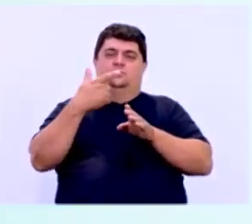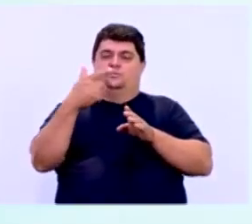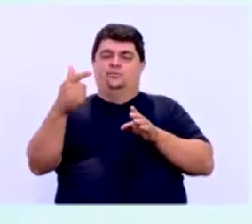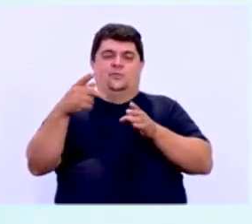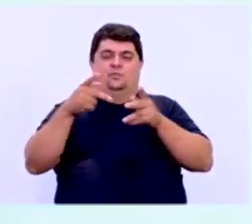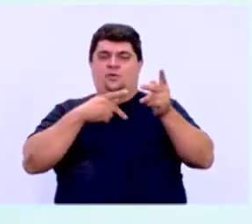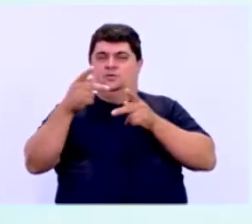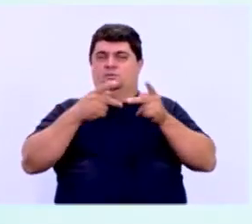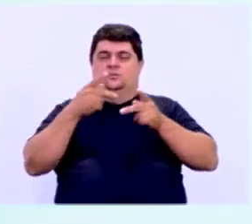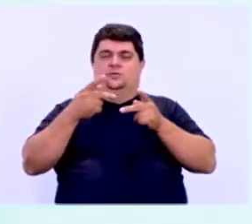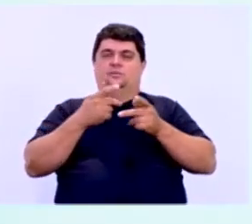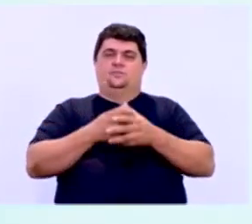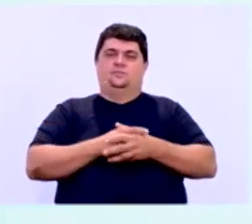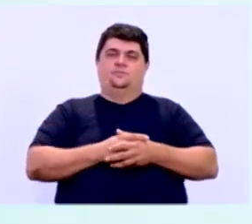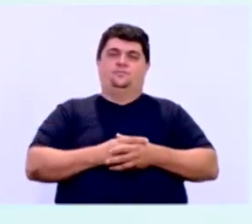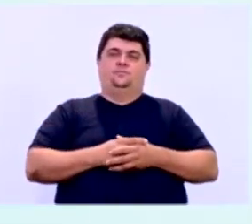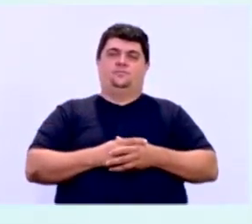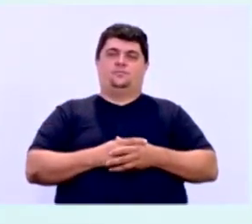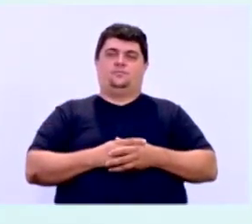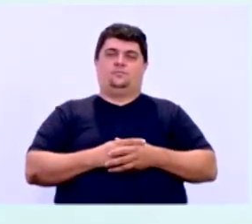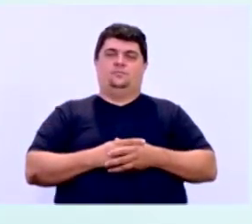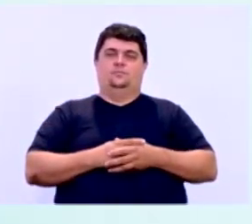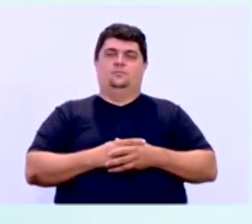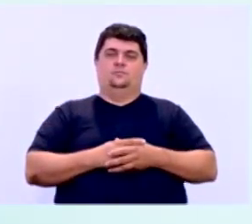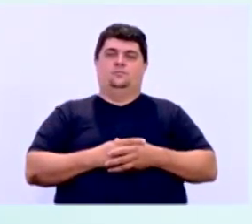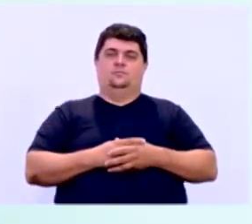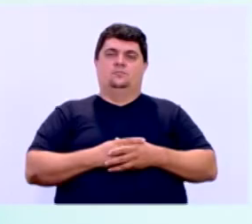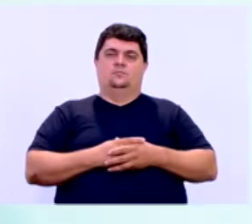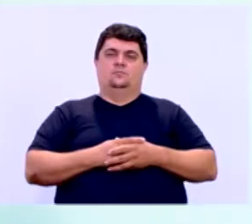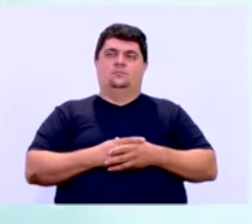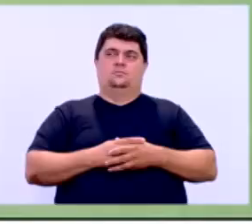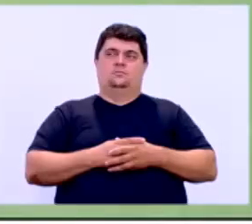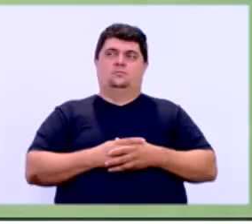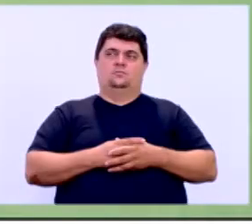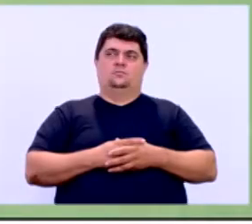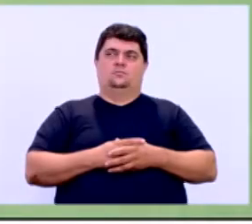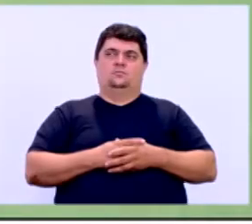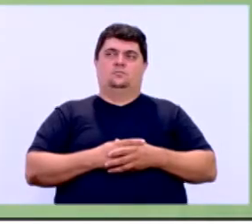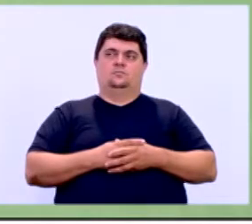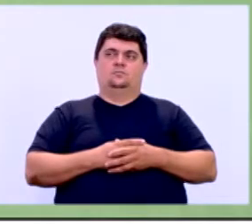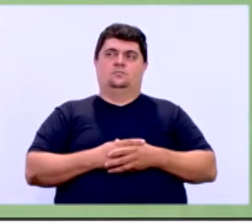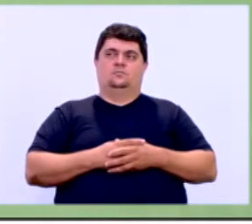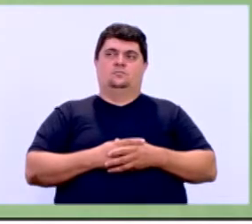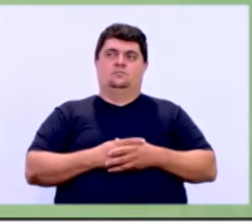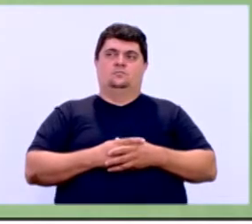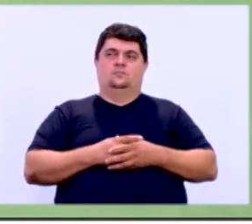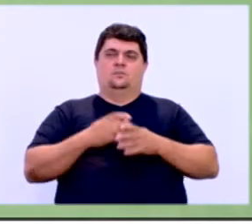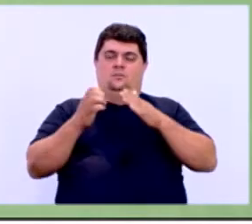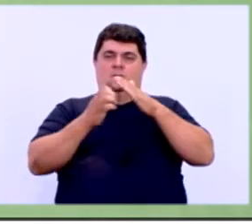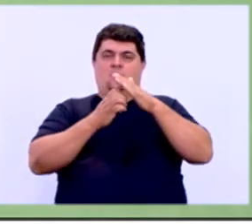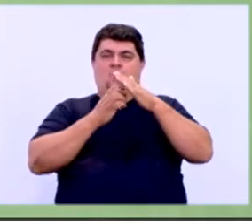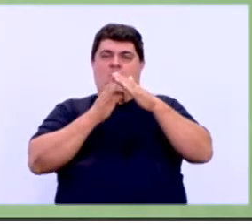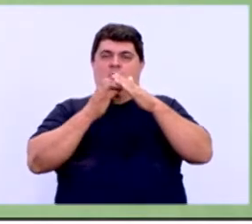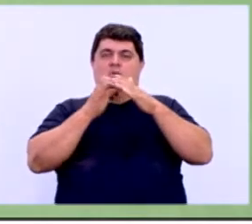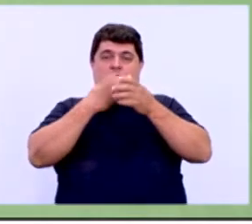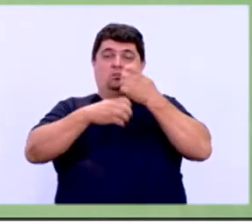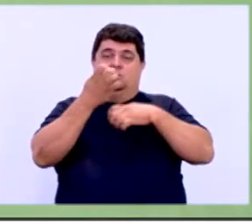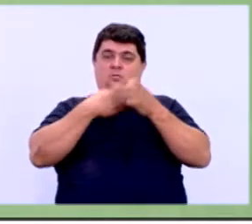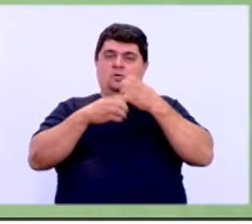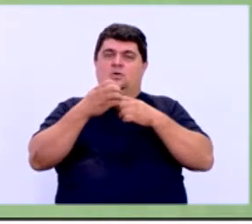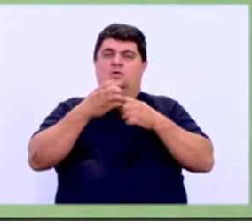um planejamento financeiro, tá? Por não ter um planejamento financeiro. Então, o empreendedor ele pode encontrar